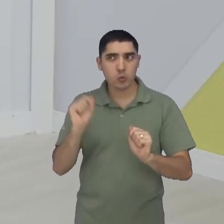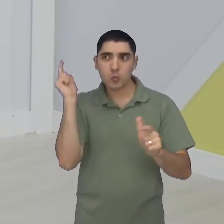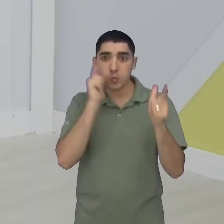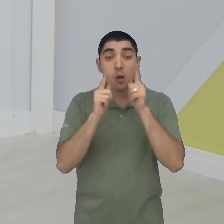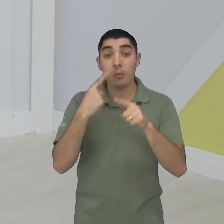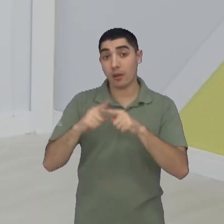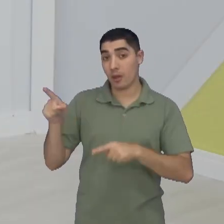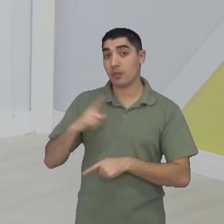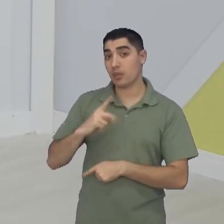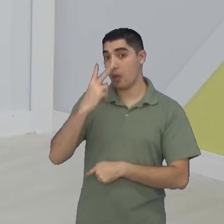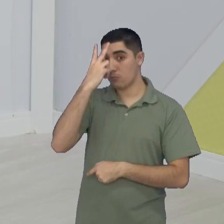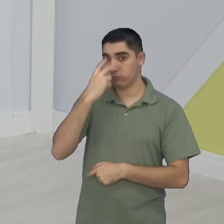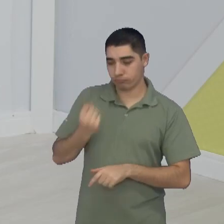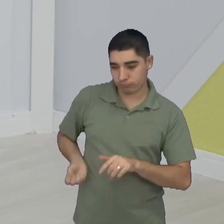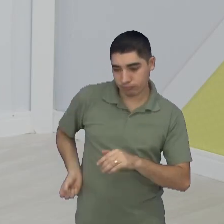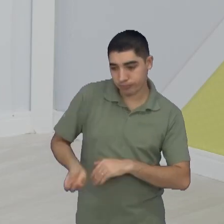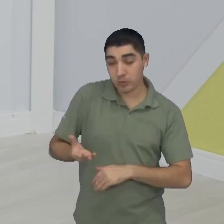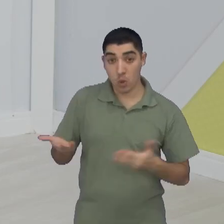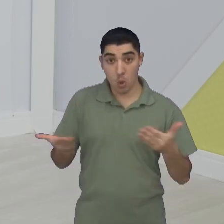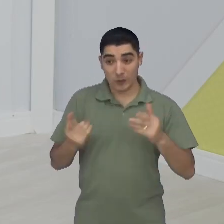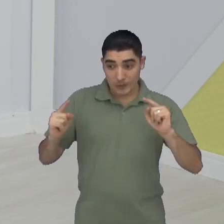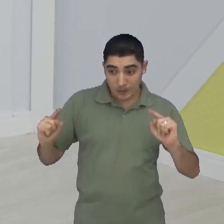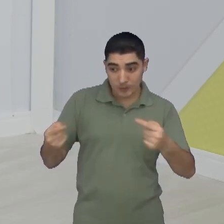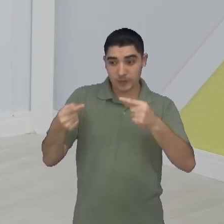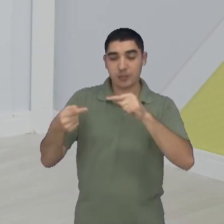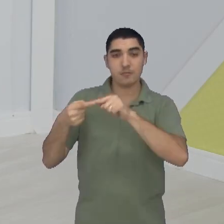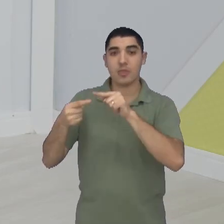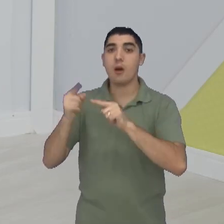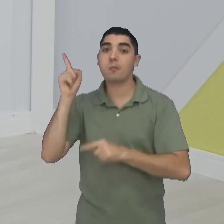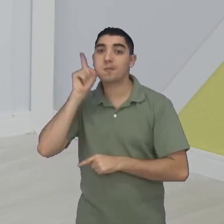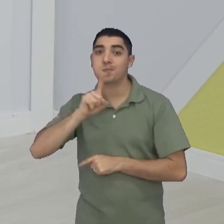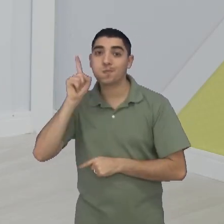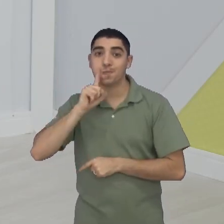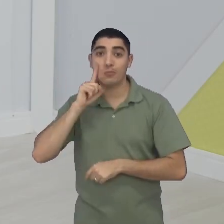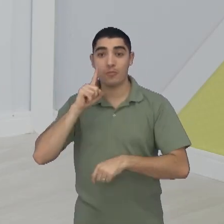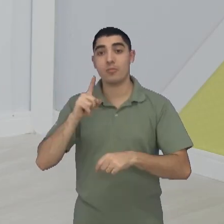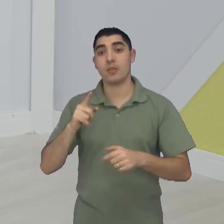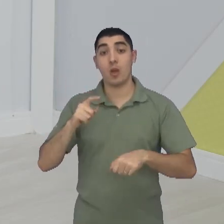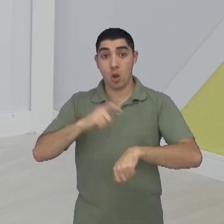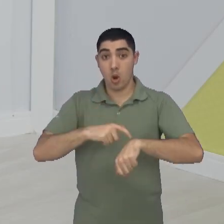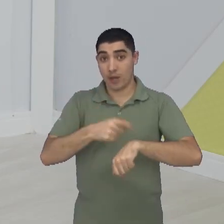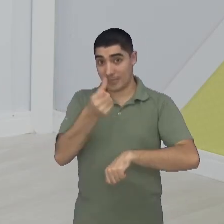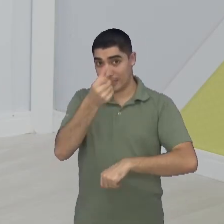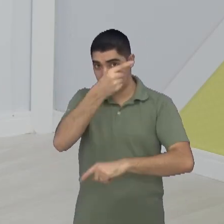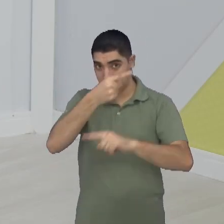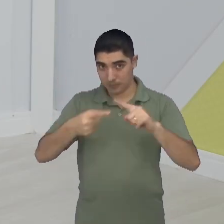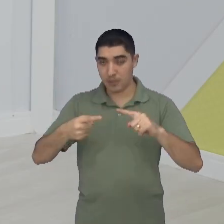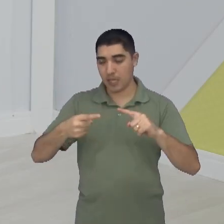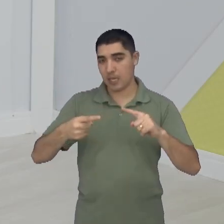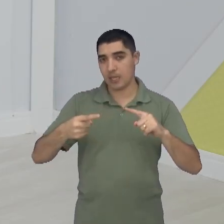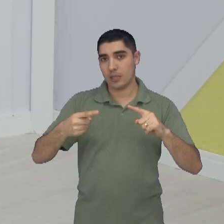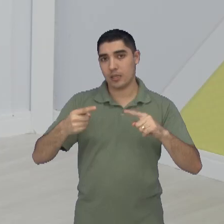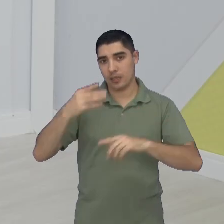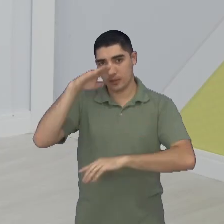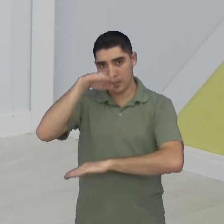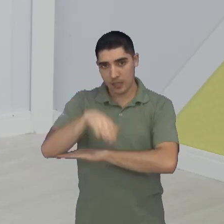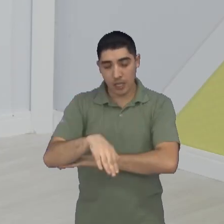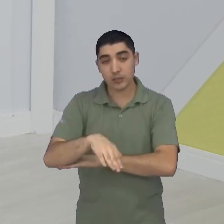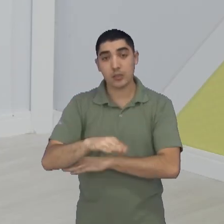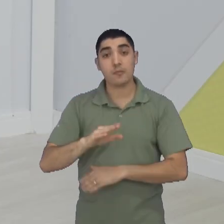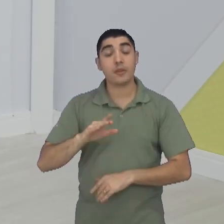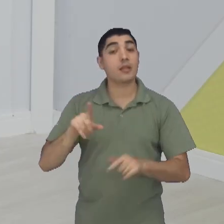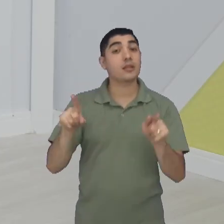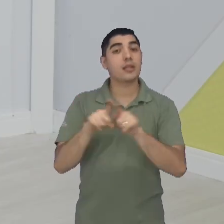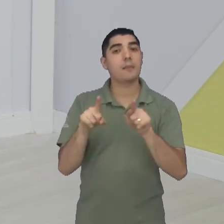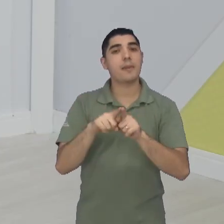goalball masculino disputa a final contra os Estados Unidos às 6h30 da tarde, 6 horas da tarde, e o time